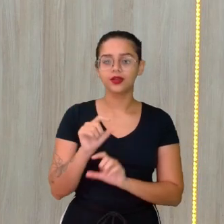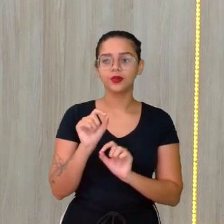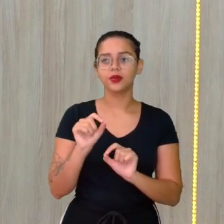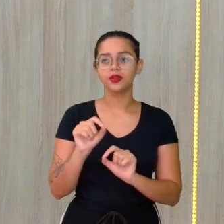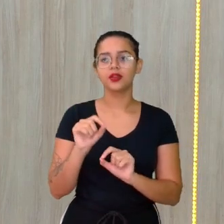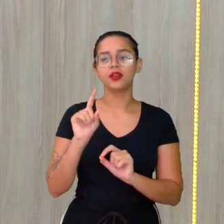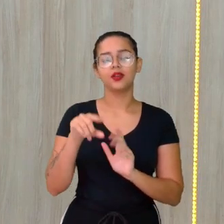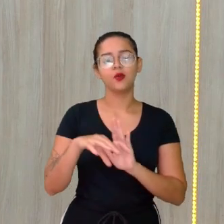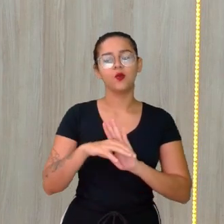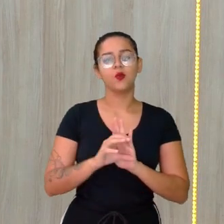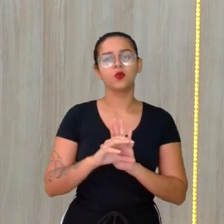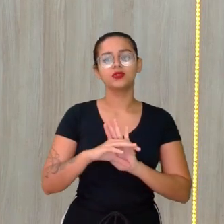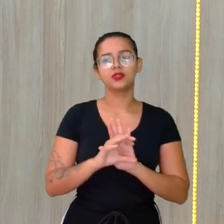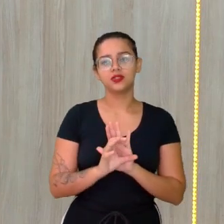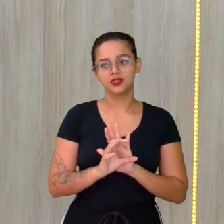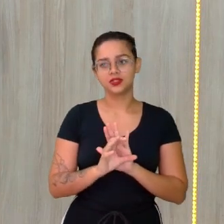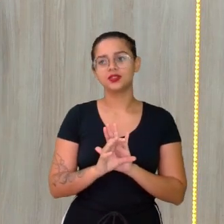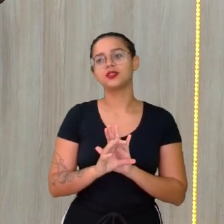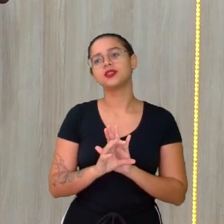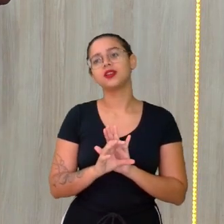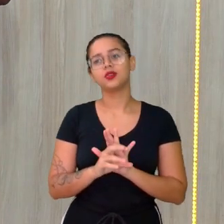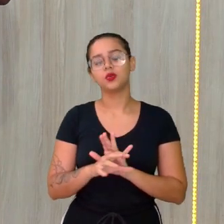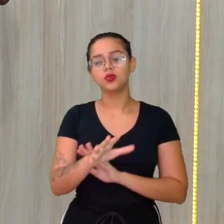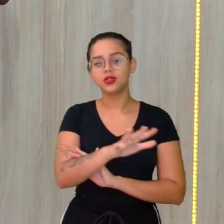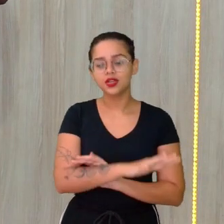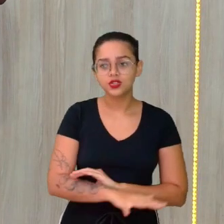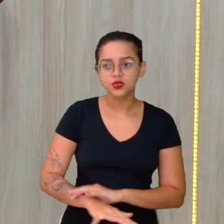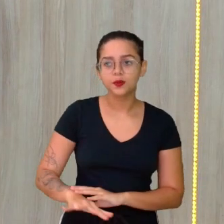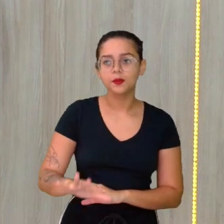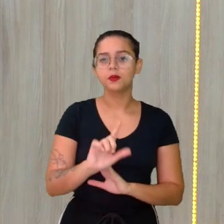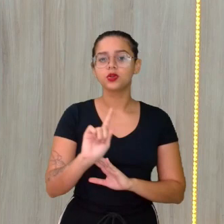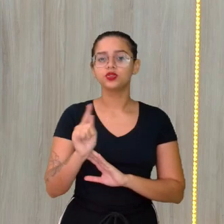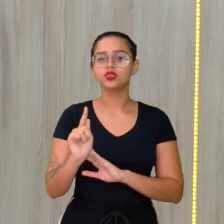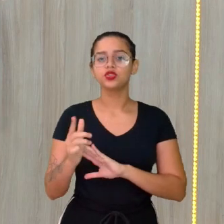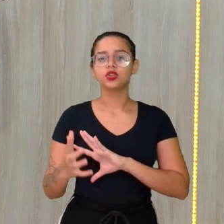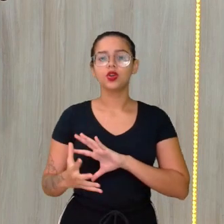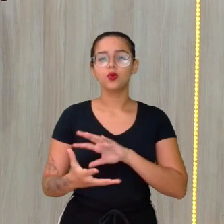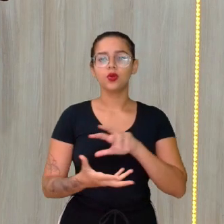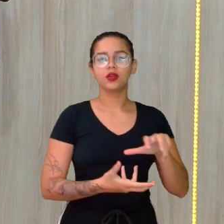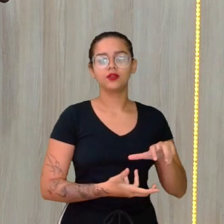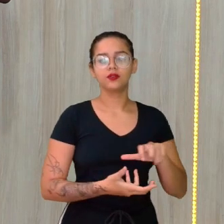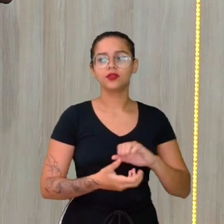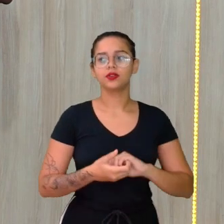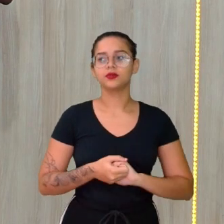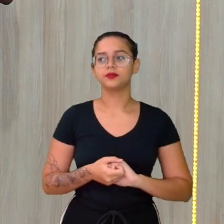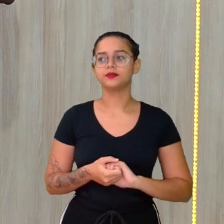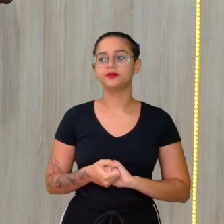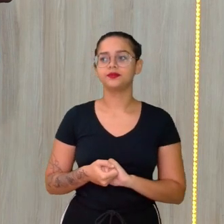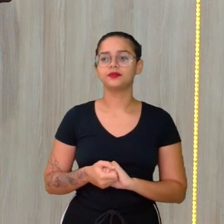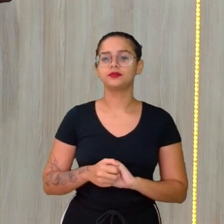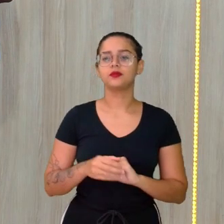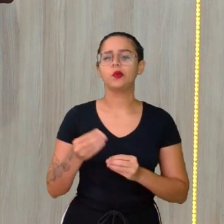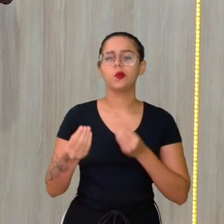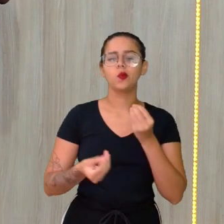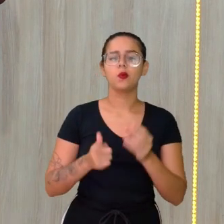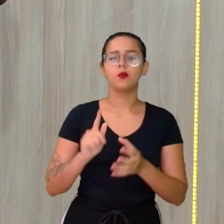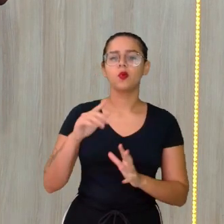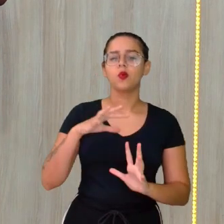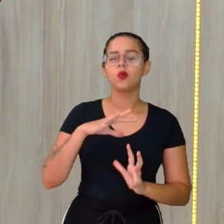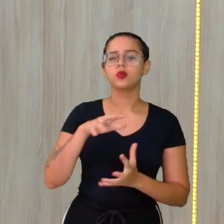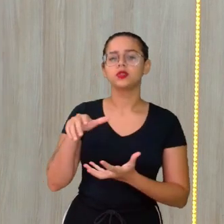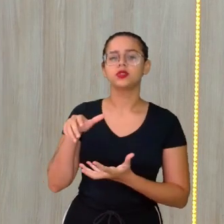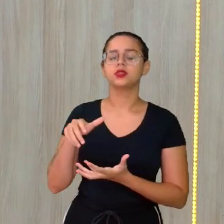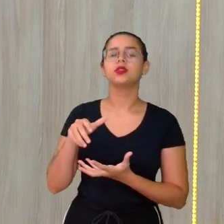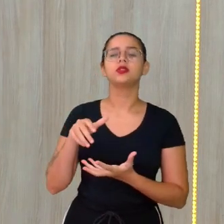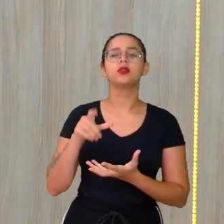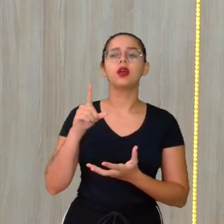é o conceito de espaço geográfico. O conceito de espaço geográfico, ele é o